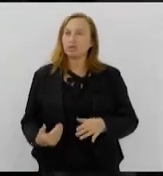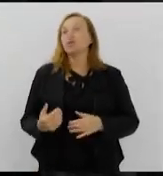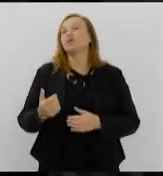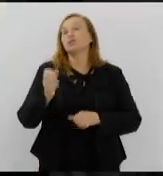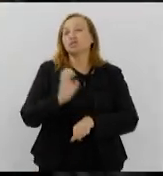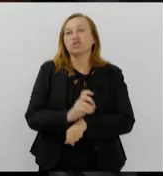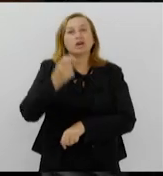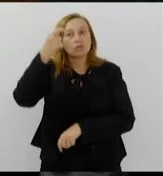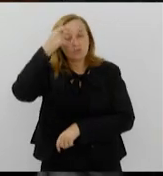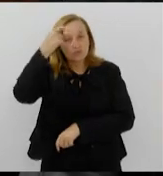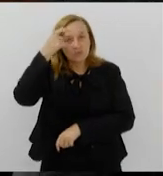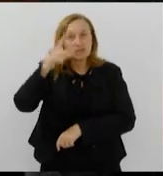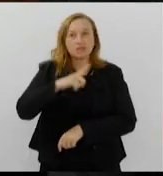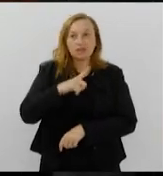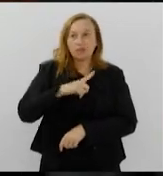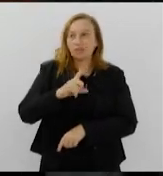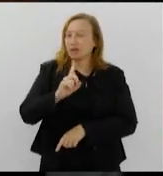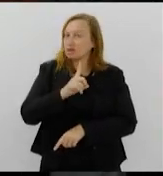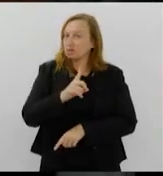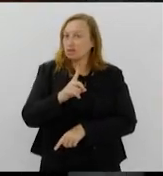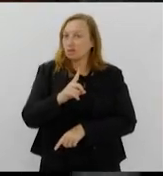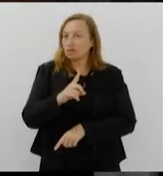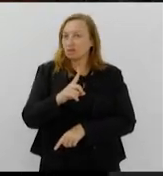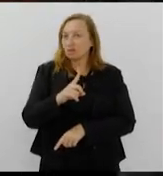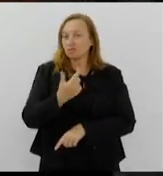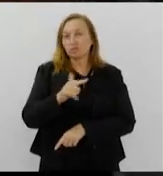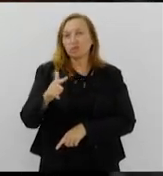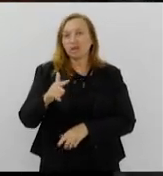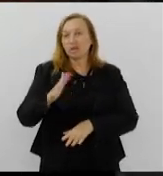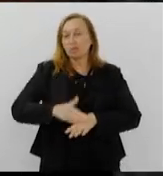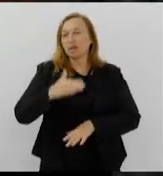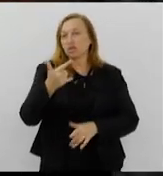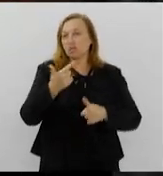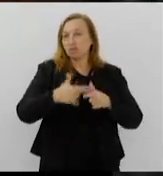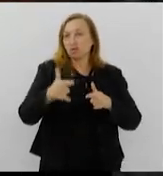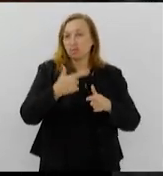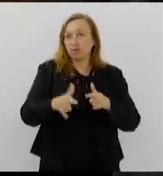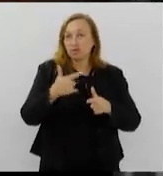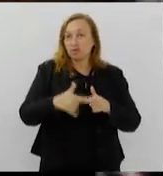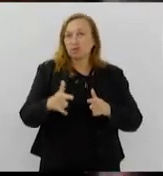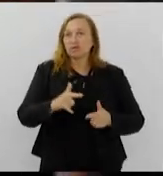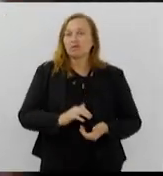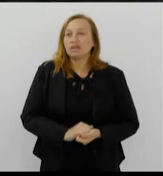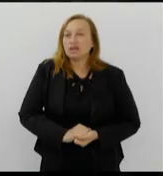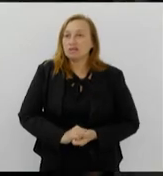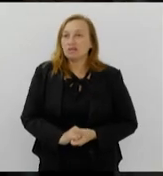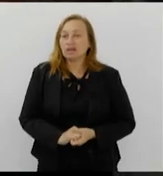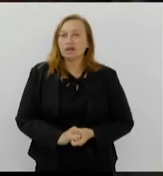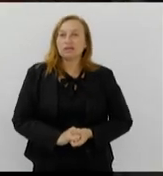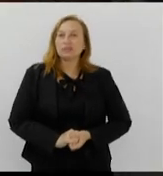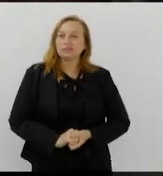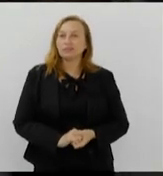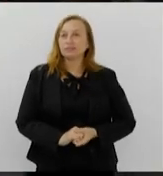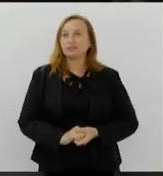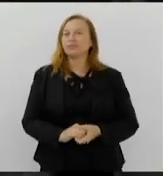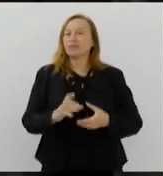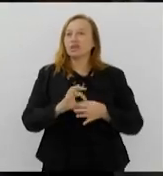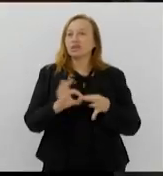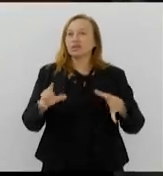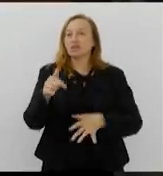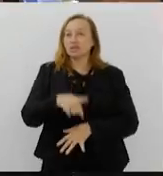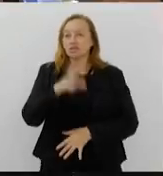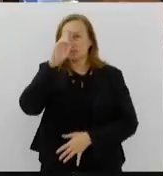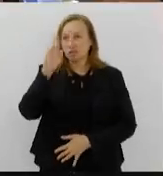disso, para que a gente não venha arrumar mais problema e problema onde não tem. Então, deixar aqui,